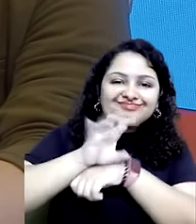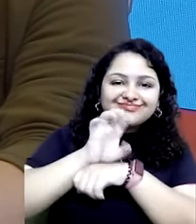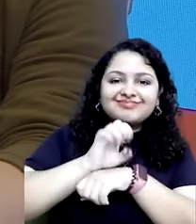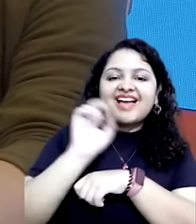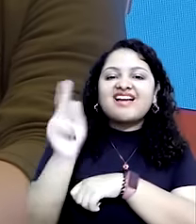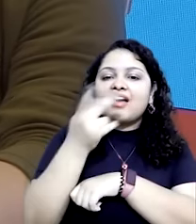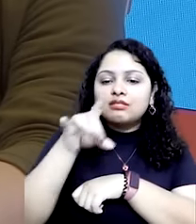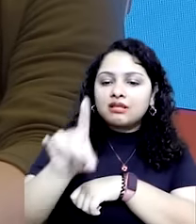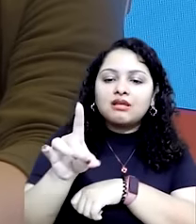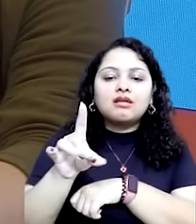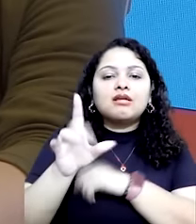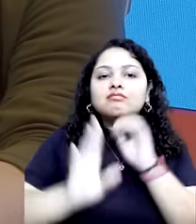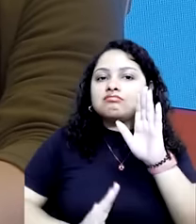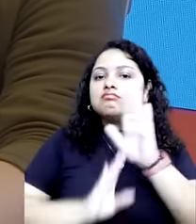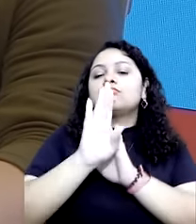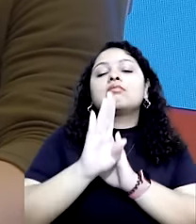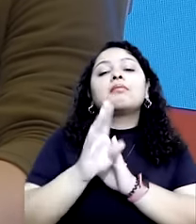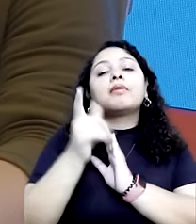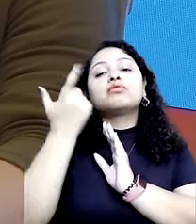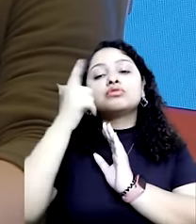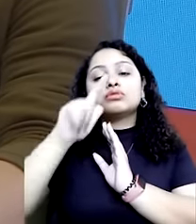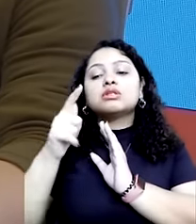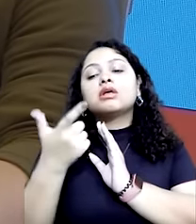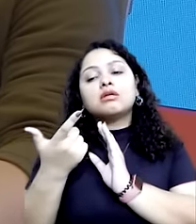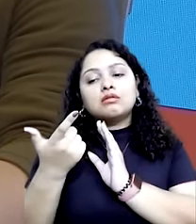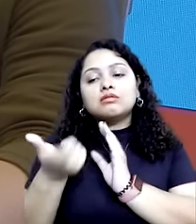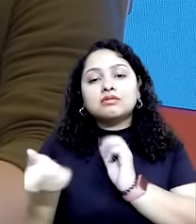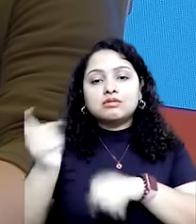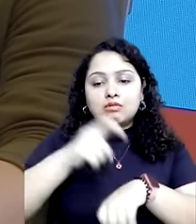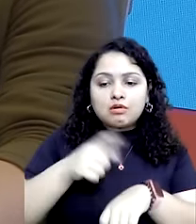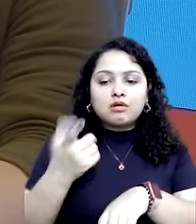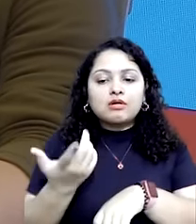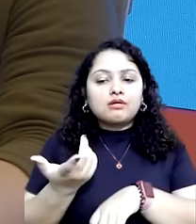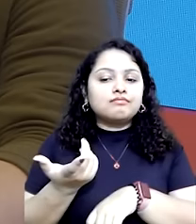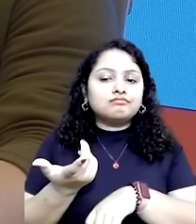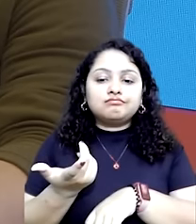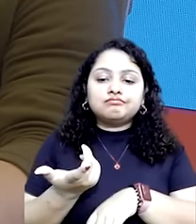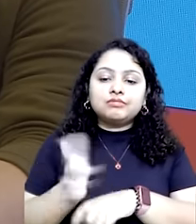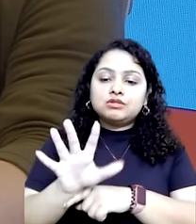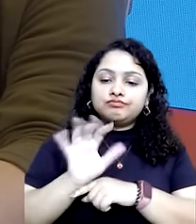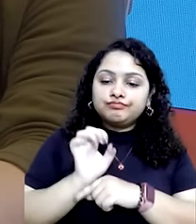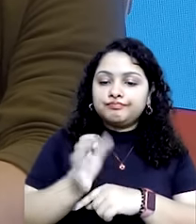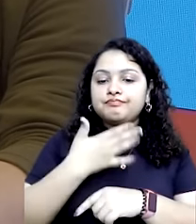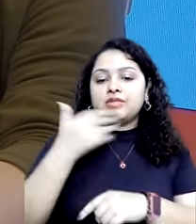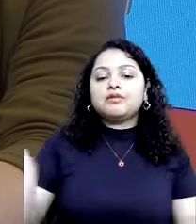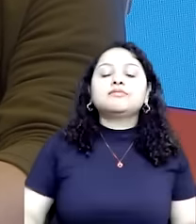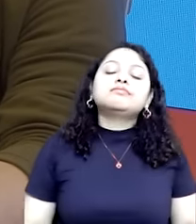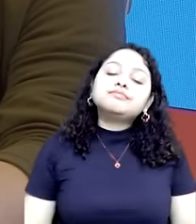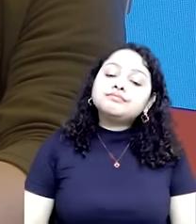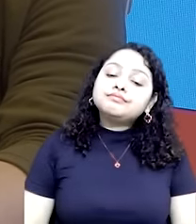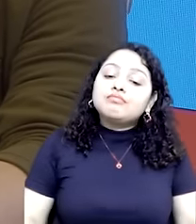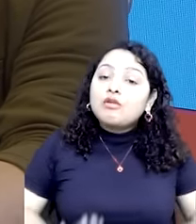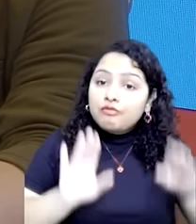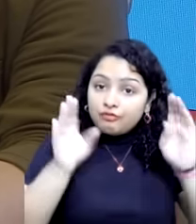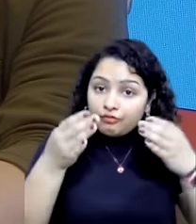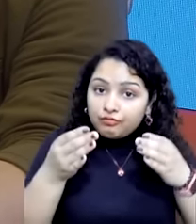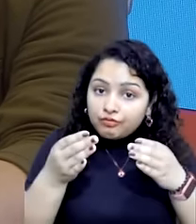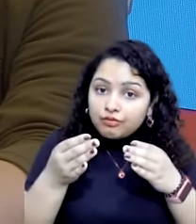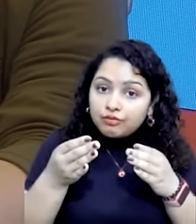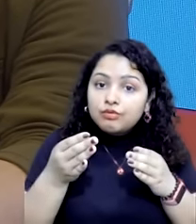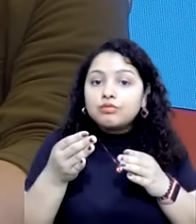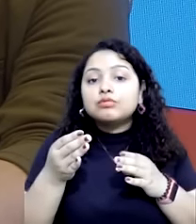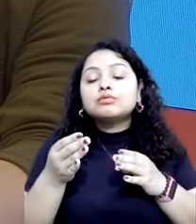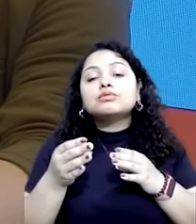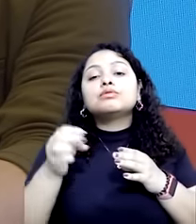bem alta para que você já tenha né a qualidade ali lá na hora da da captura foco manual